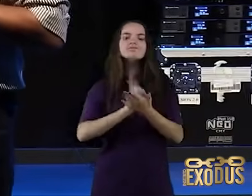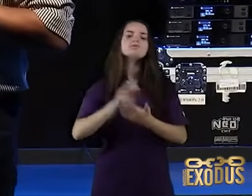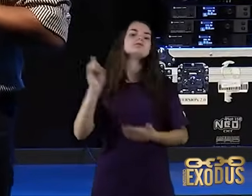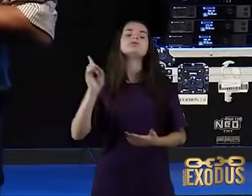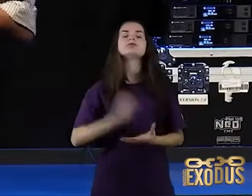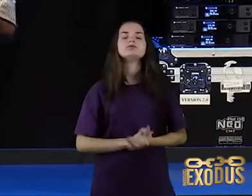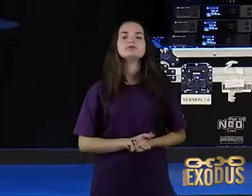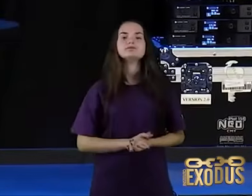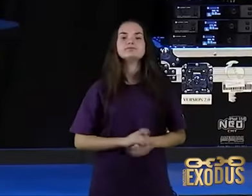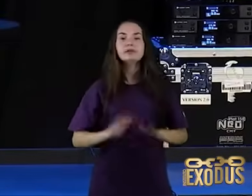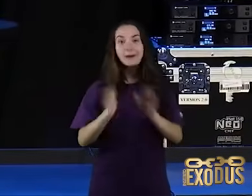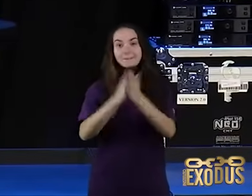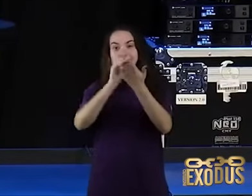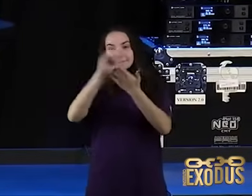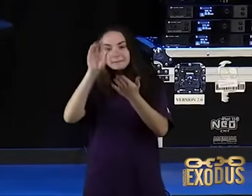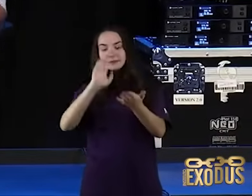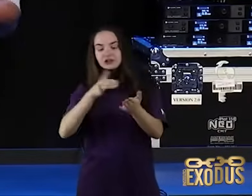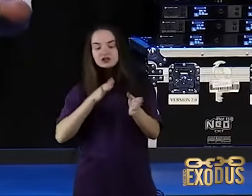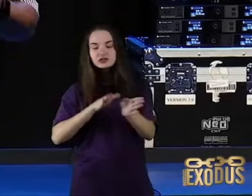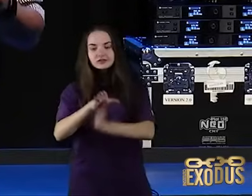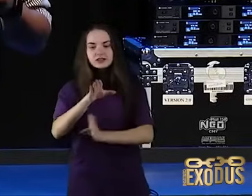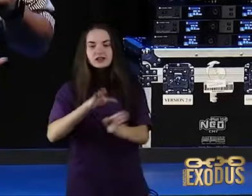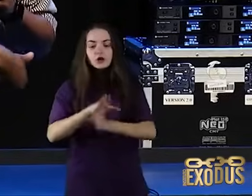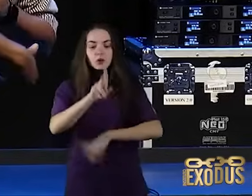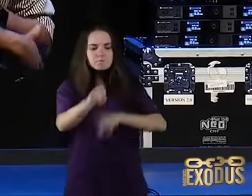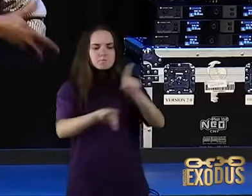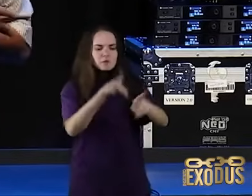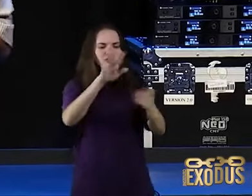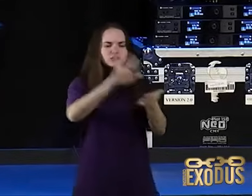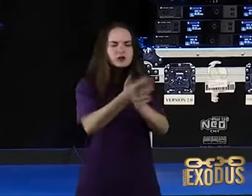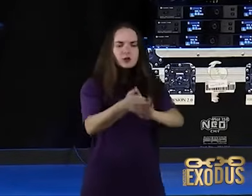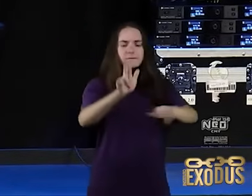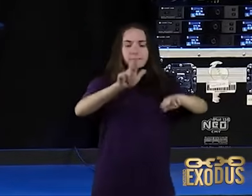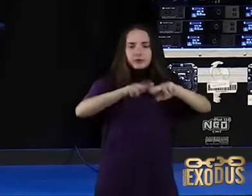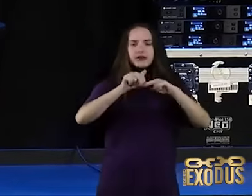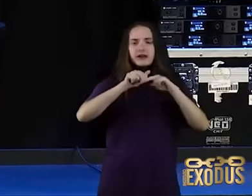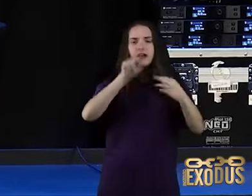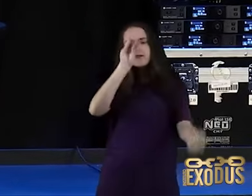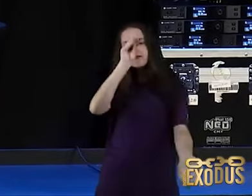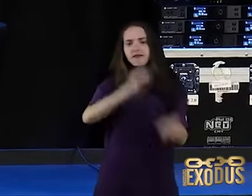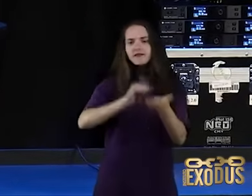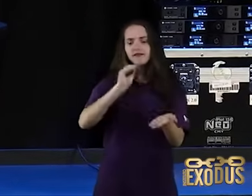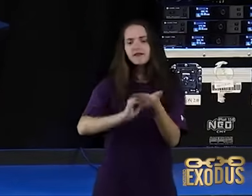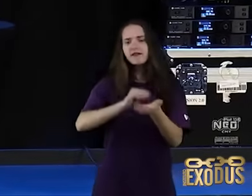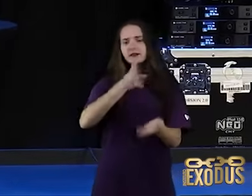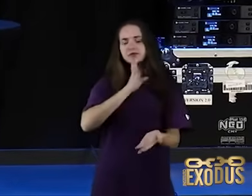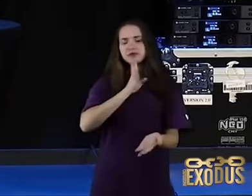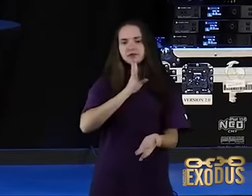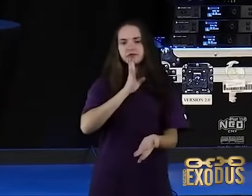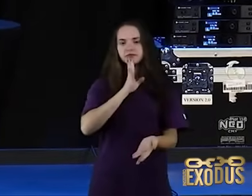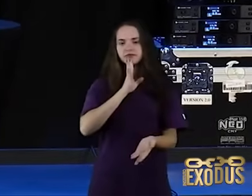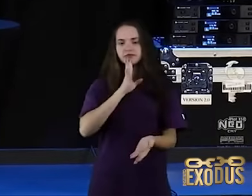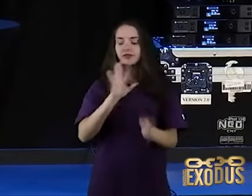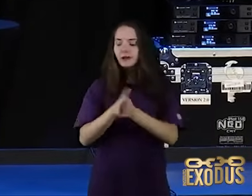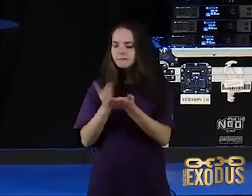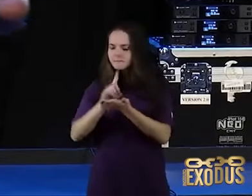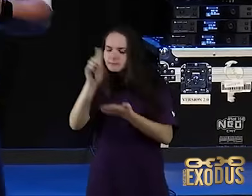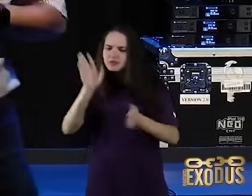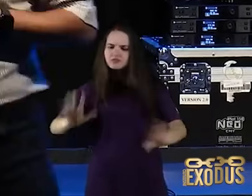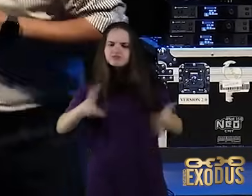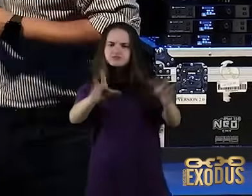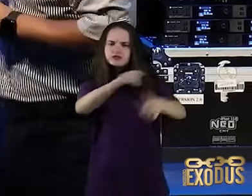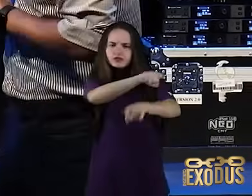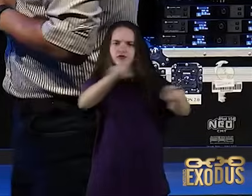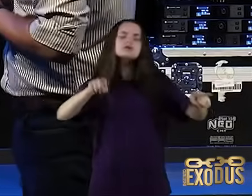povo é destruído porque falta conhecimento existe um apelo bíblico para você estudar existe um apelo bíbl você